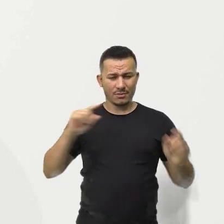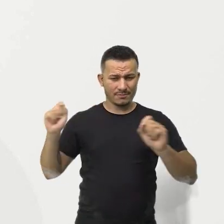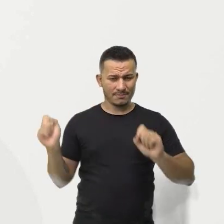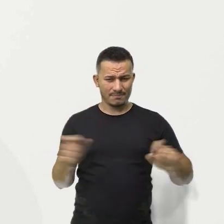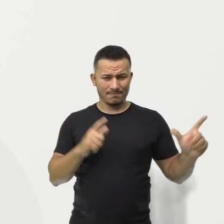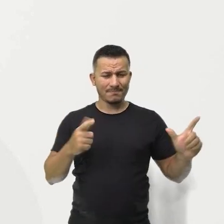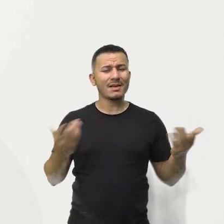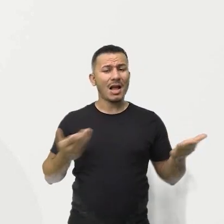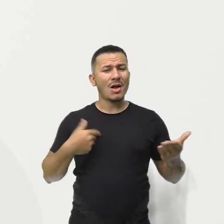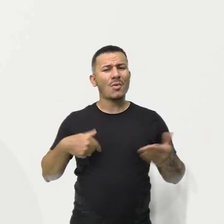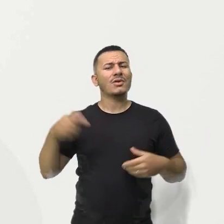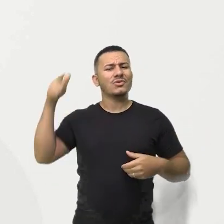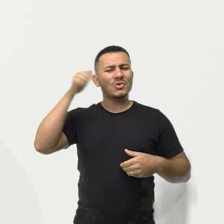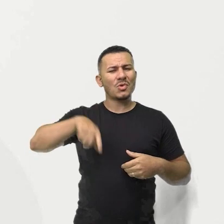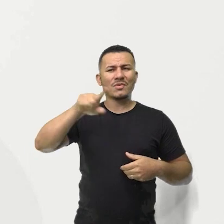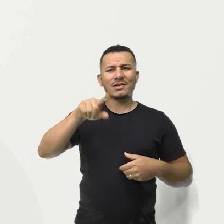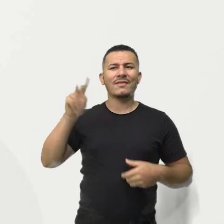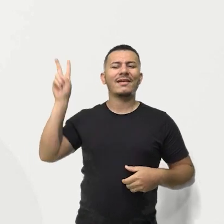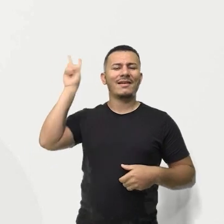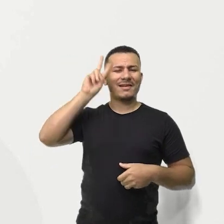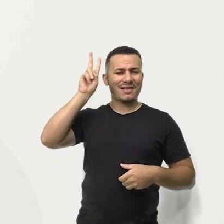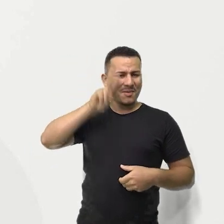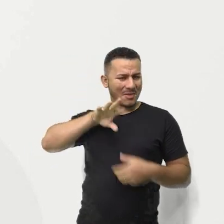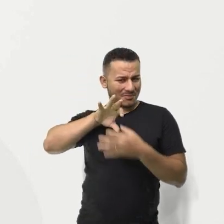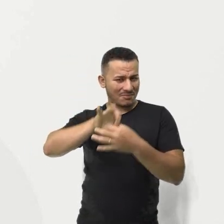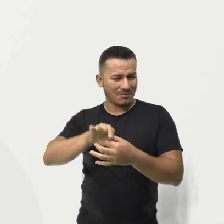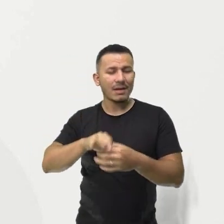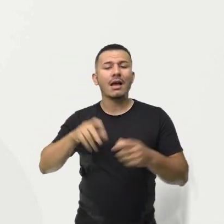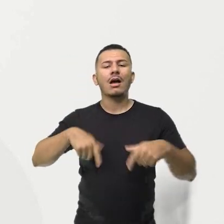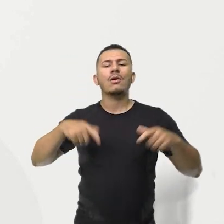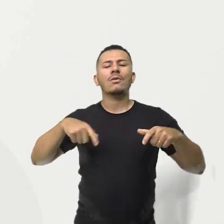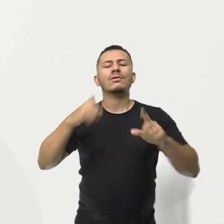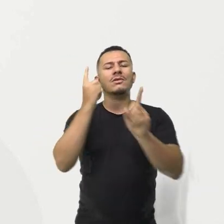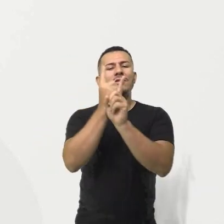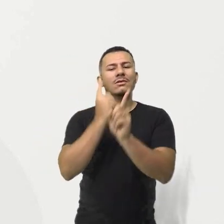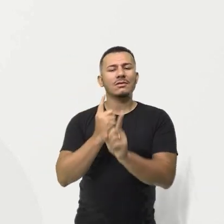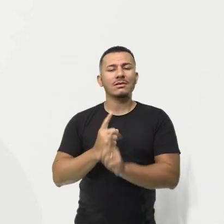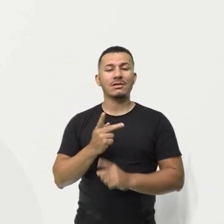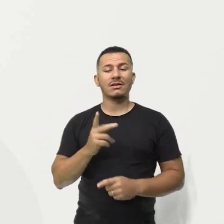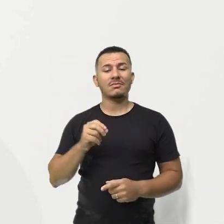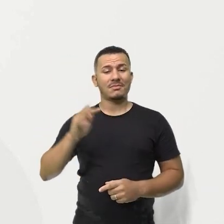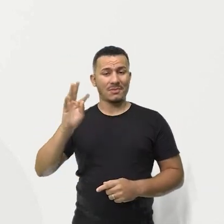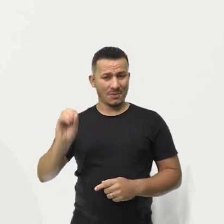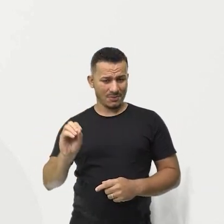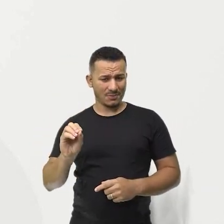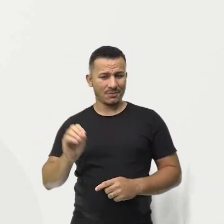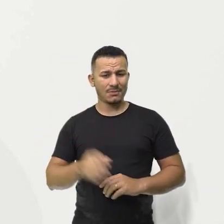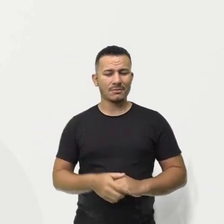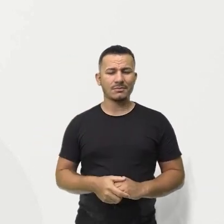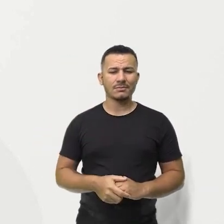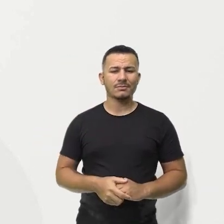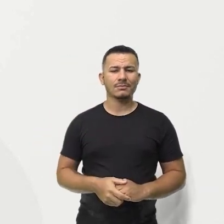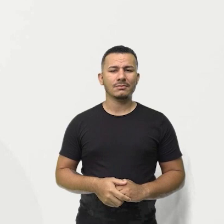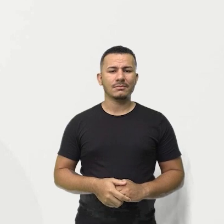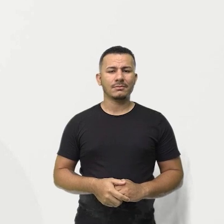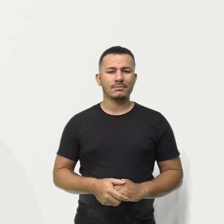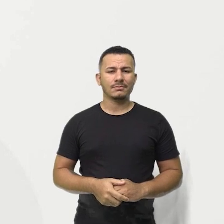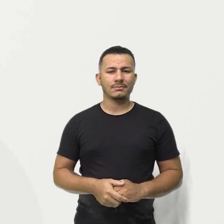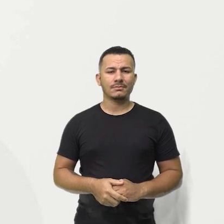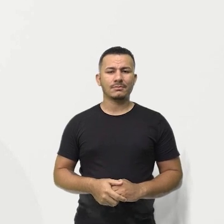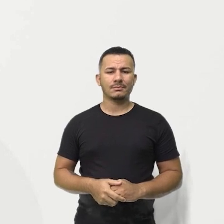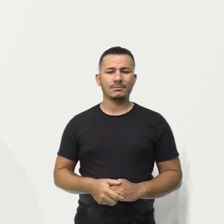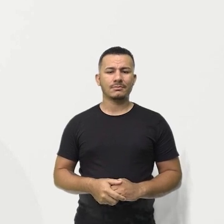vem comigo, porque na próxima cartela você vai relembrar aí a localização dos pontos no plano cartesiano. Acompanha